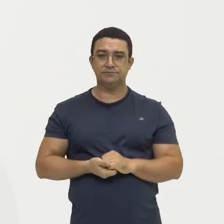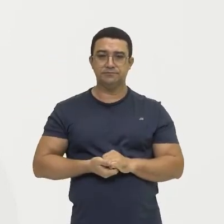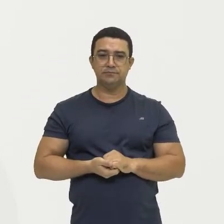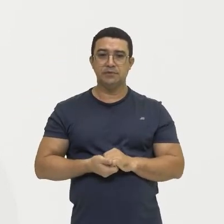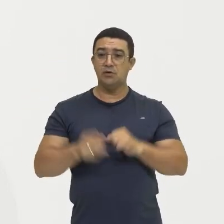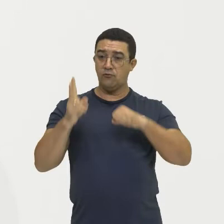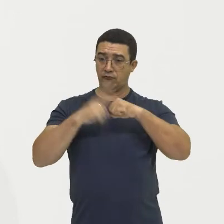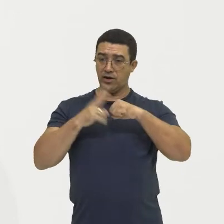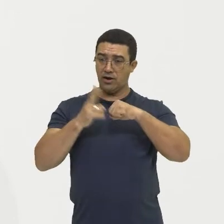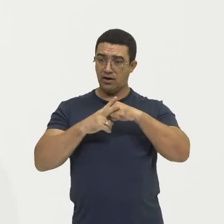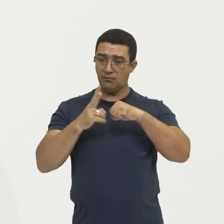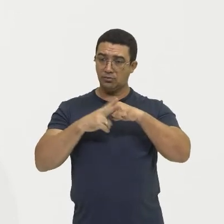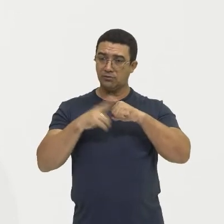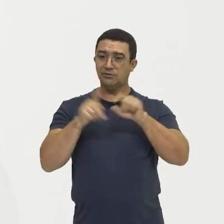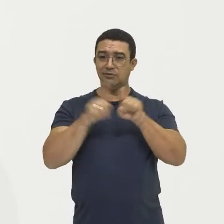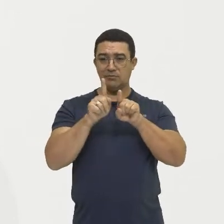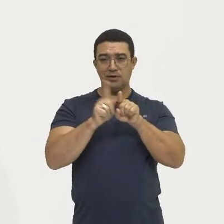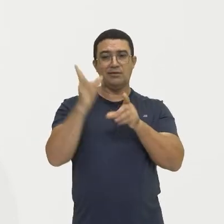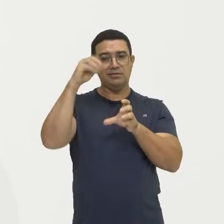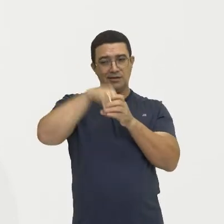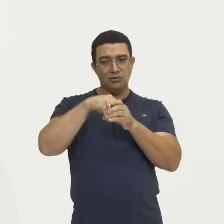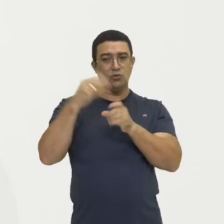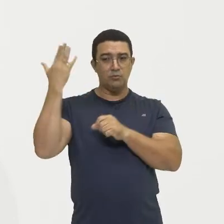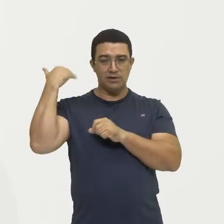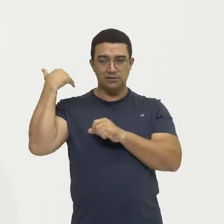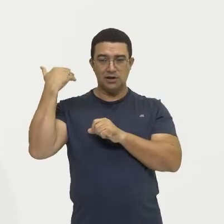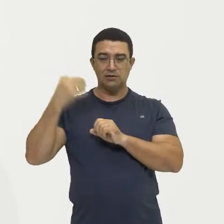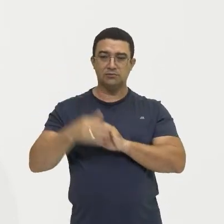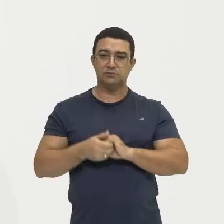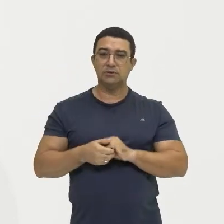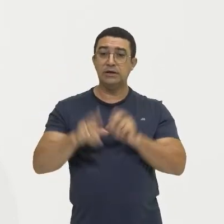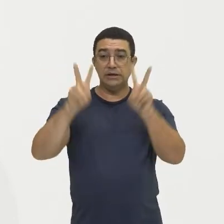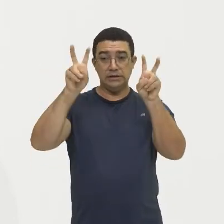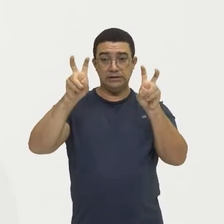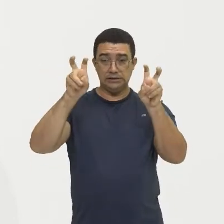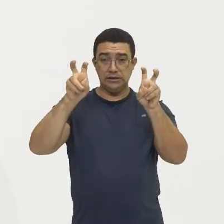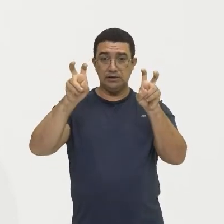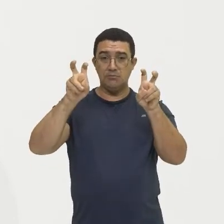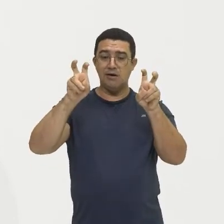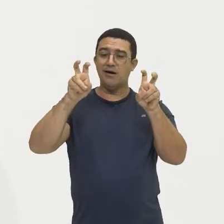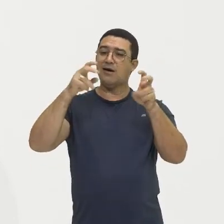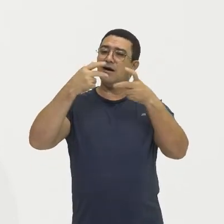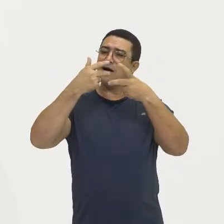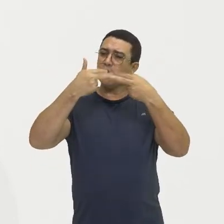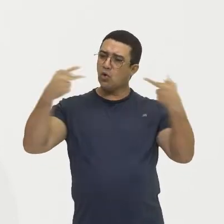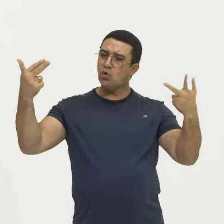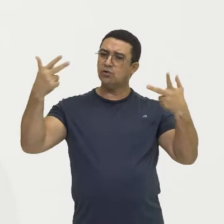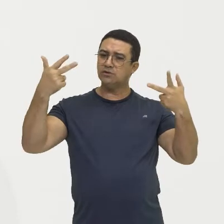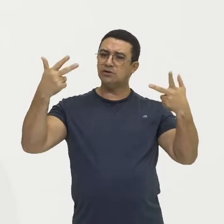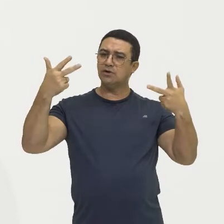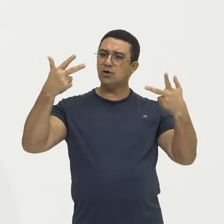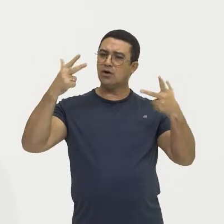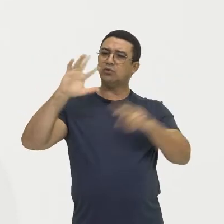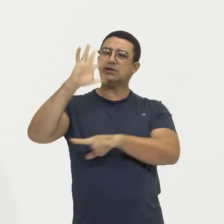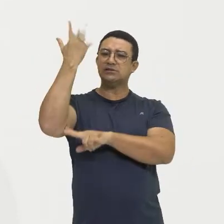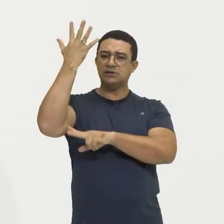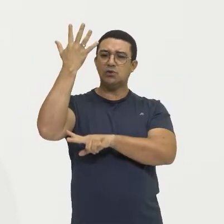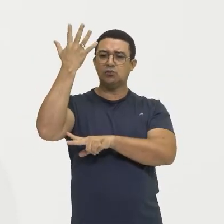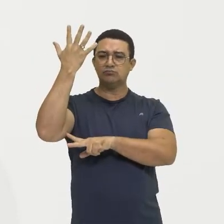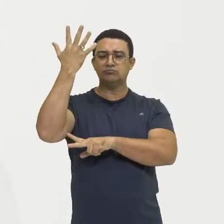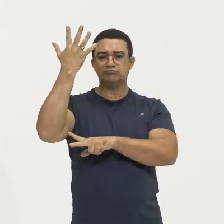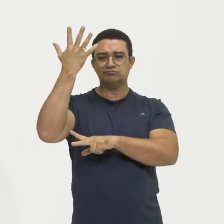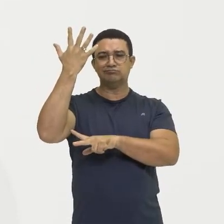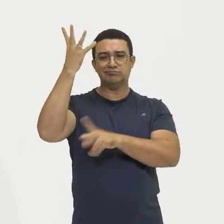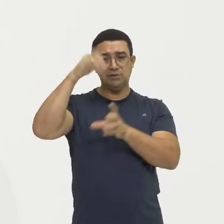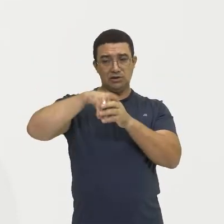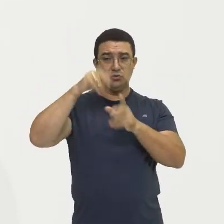verbos aparecem no pretérito, ou seja, tempo passado. O tema é normalmente um episódio heróico da história de um povo. Então